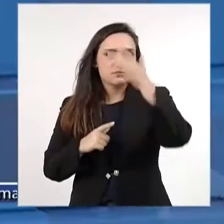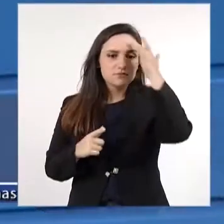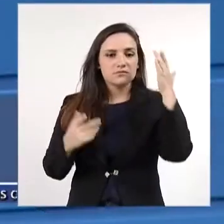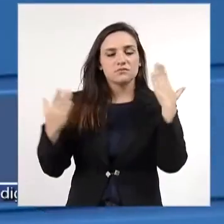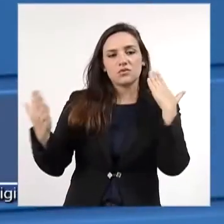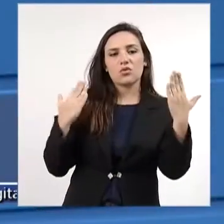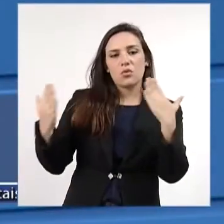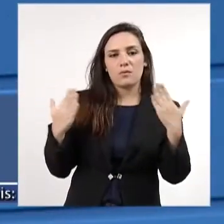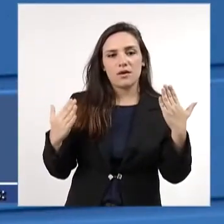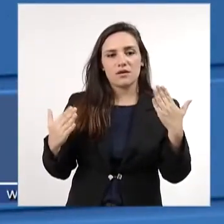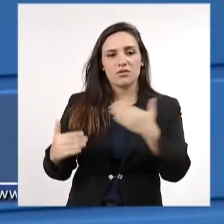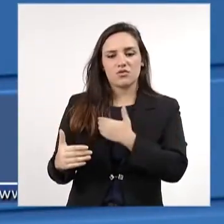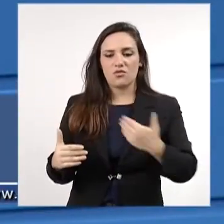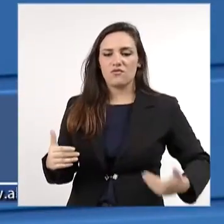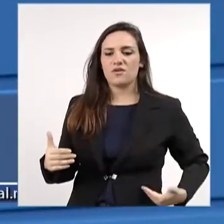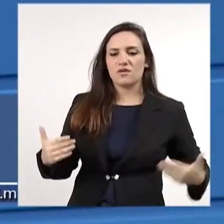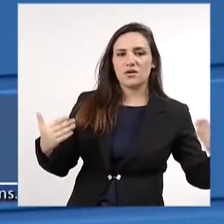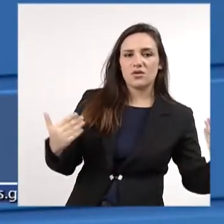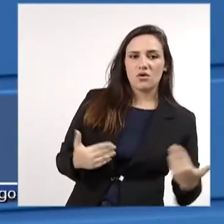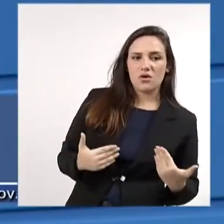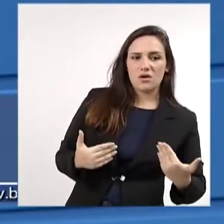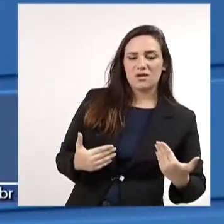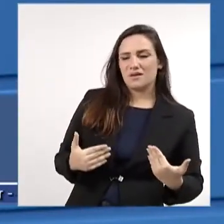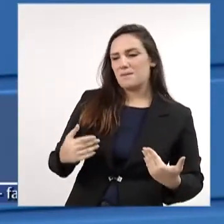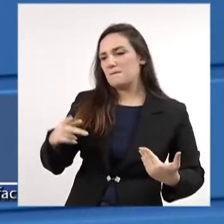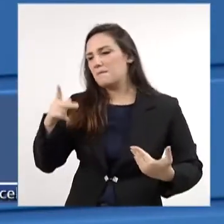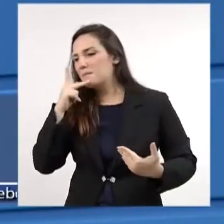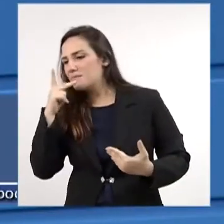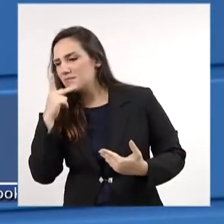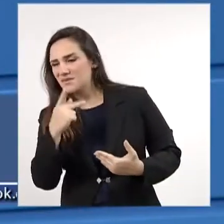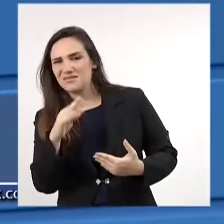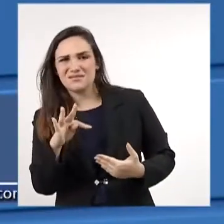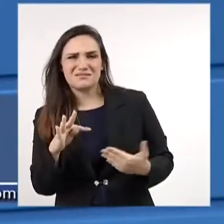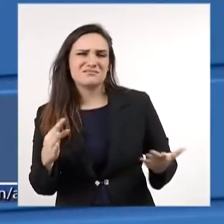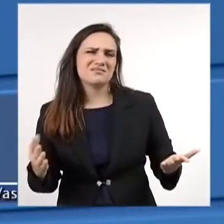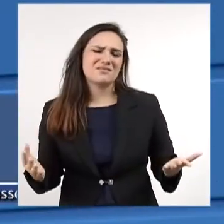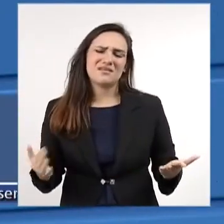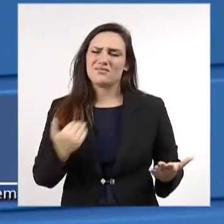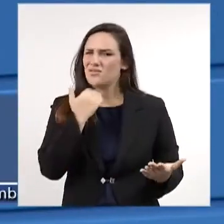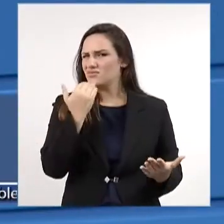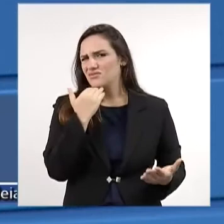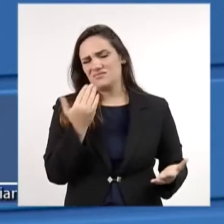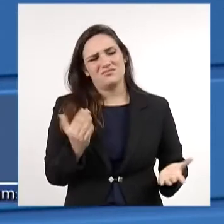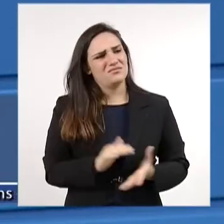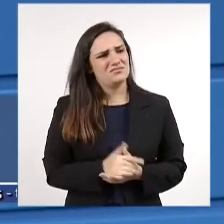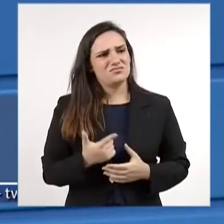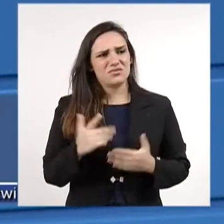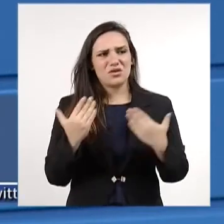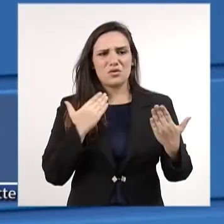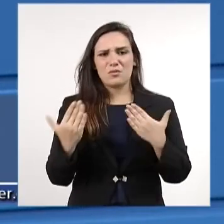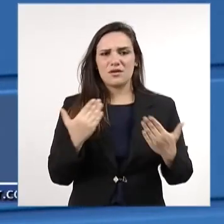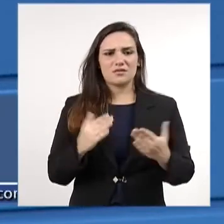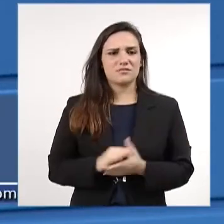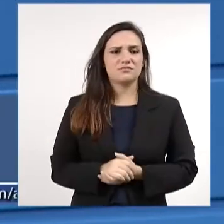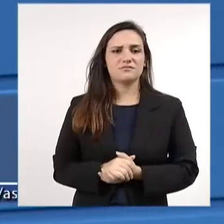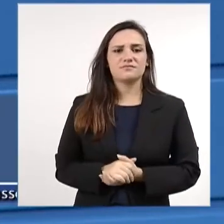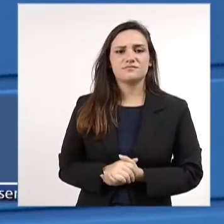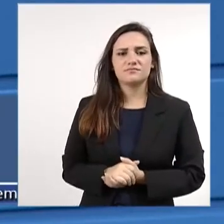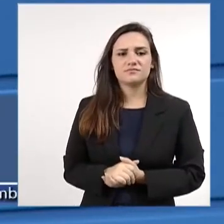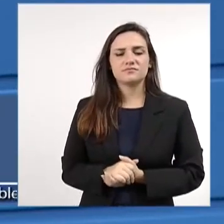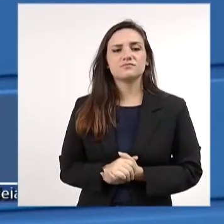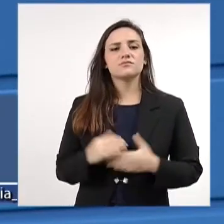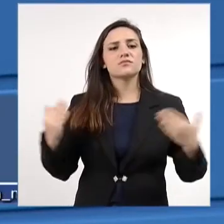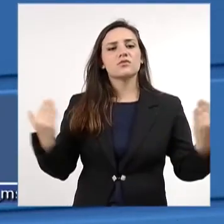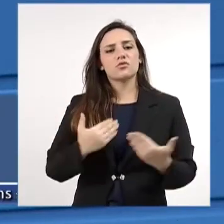governo com os governos do PT não dá nem para fazer comparação, né? Porque hoje a gente